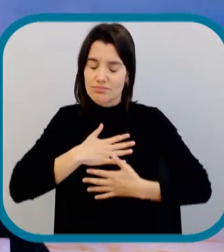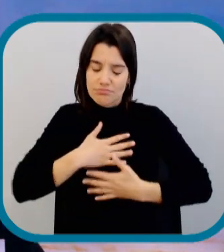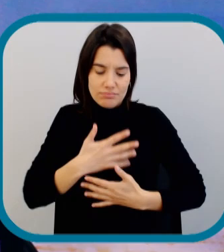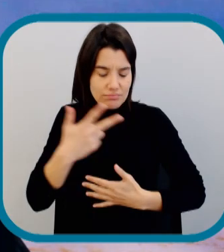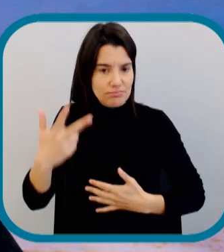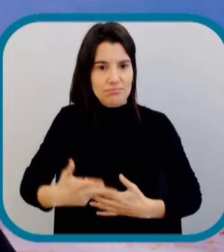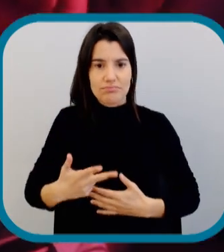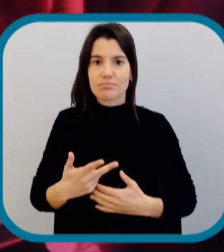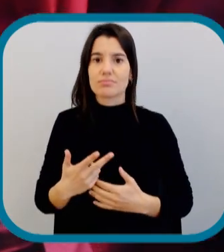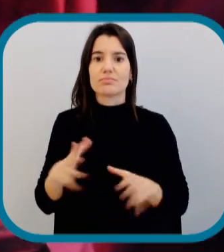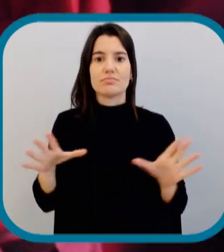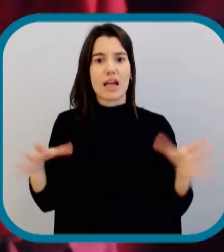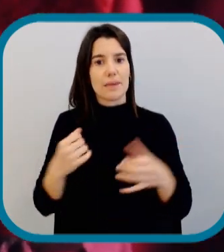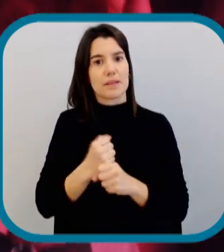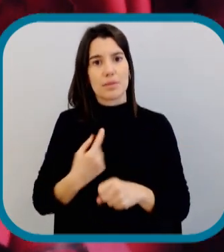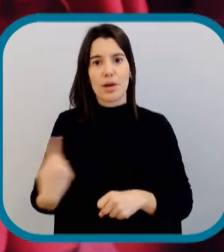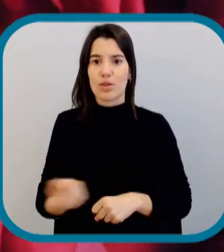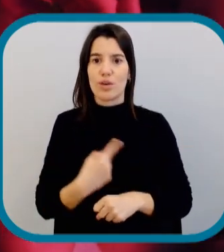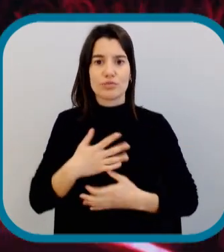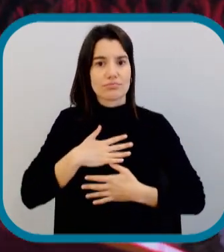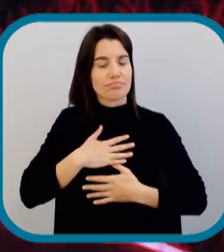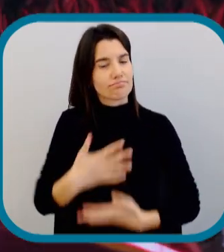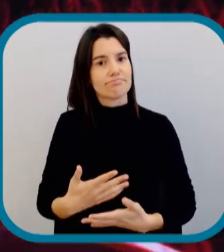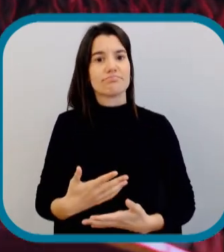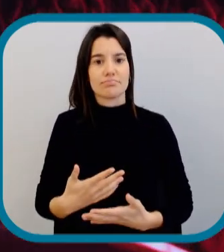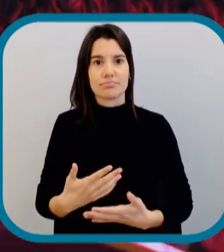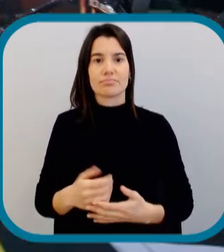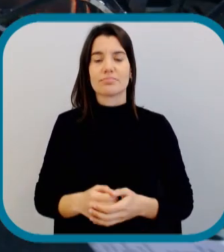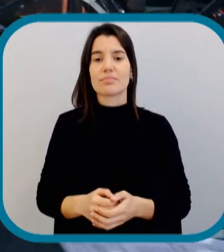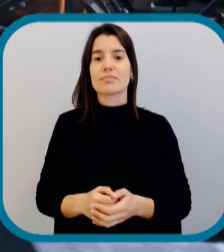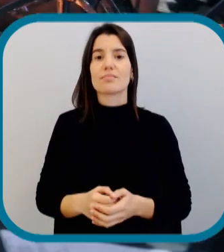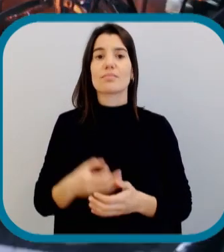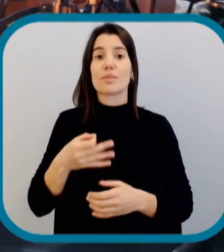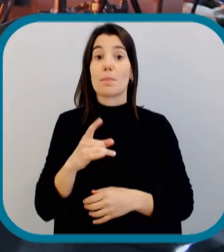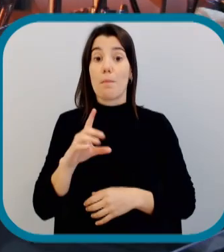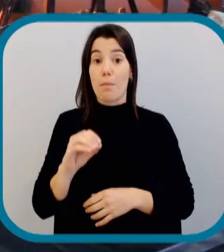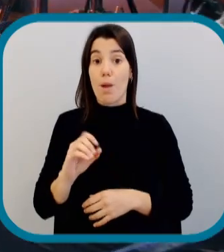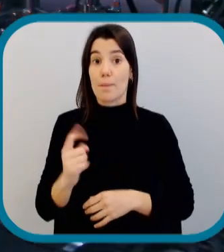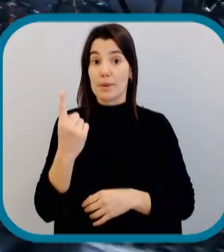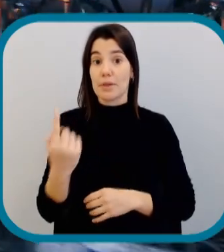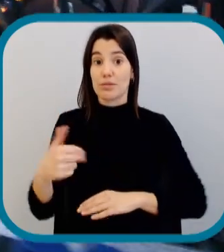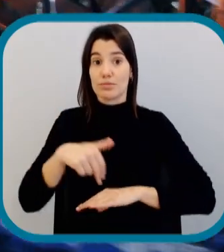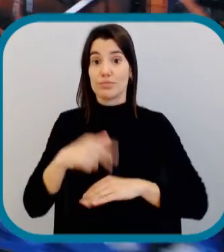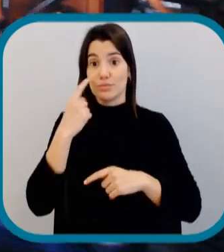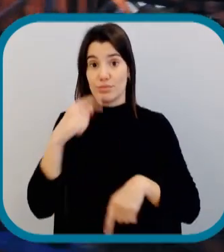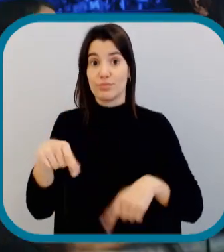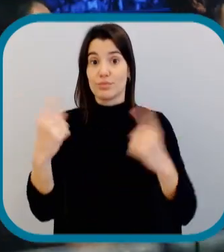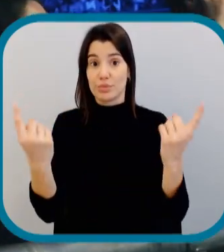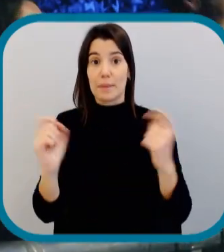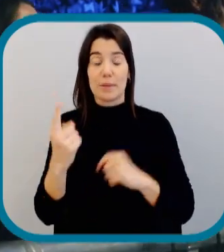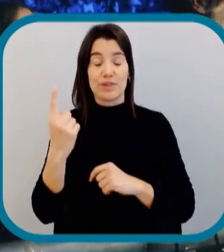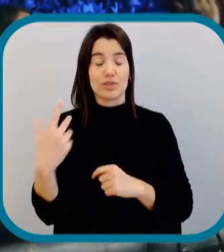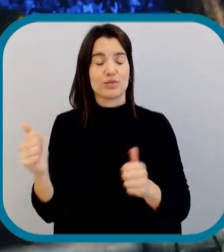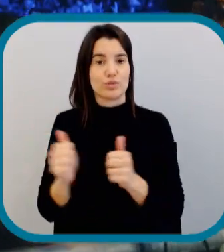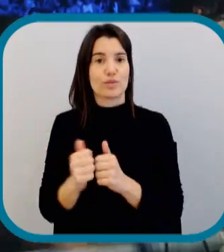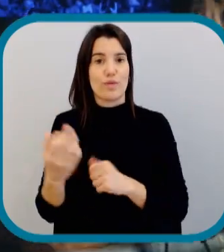Foi uma entrega total da nossa parte e de toda a equipa que trabalhou connosco. Eu e o Paulo tivemos no primeiro concerto que foi apresentado o holograma pela